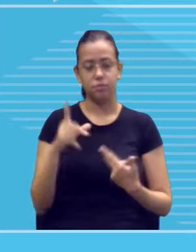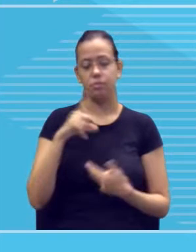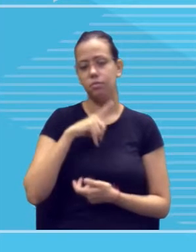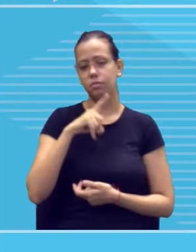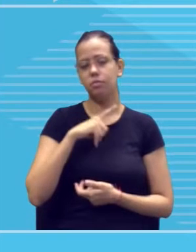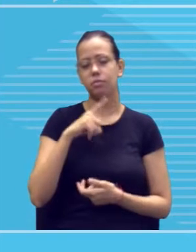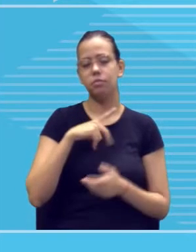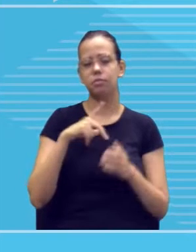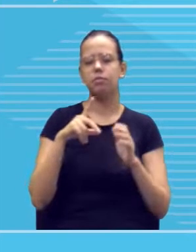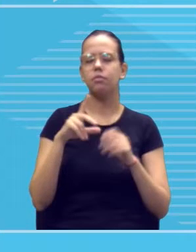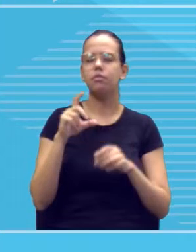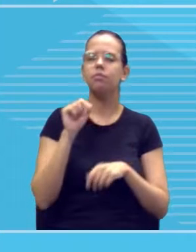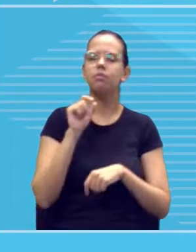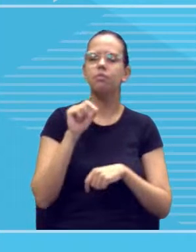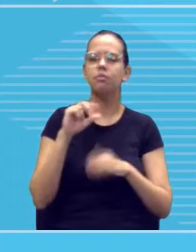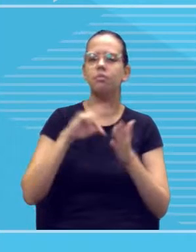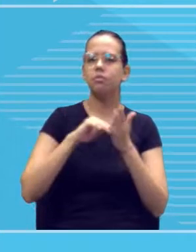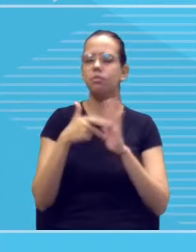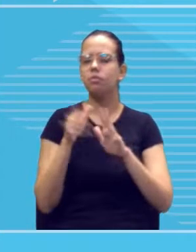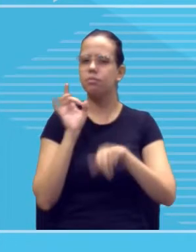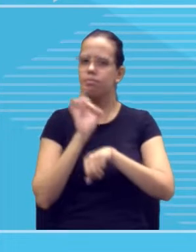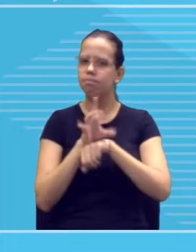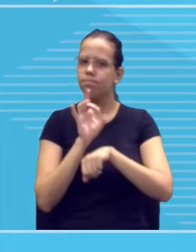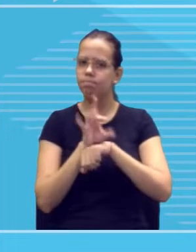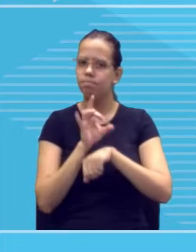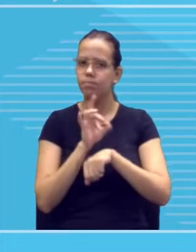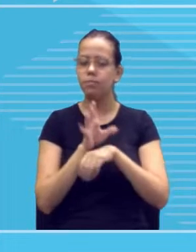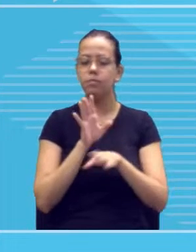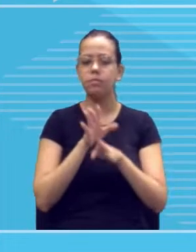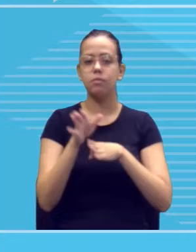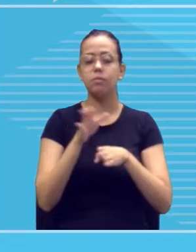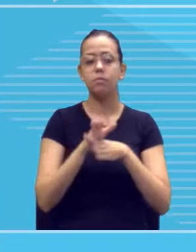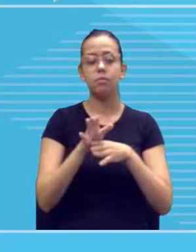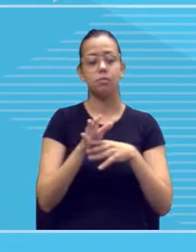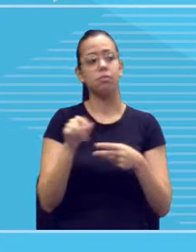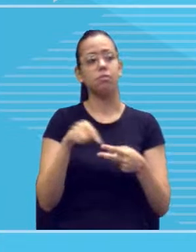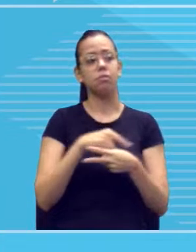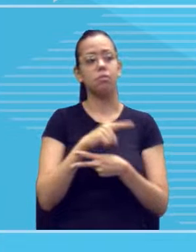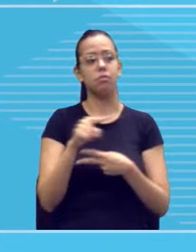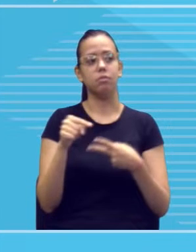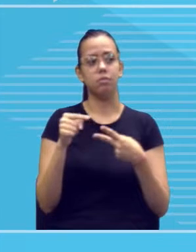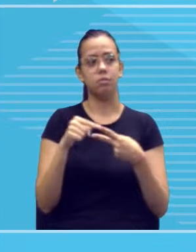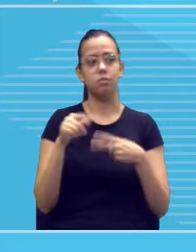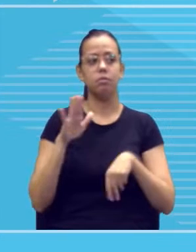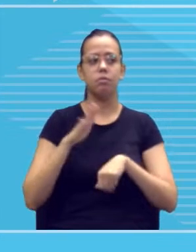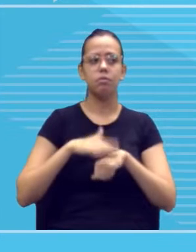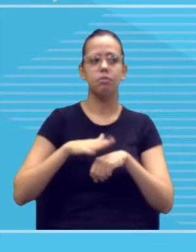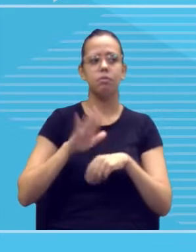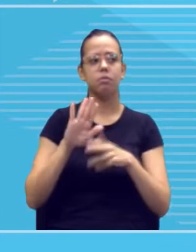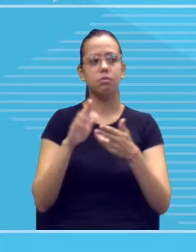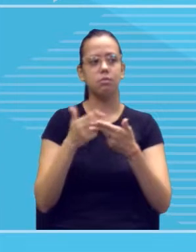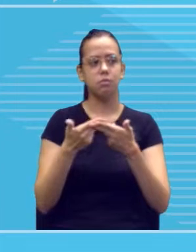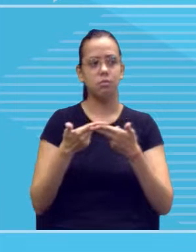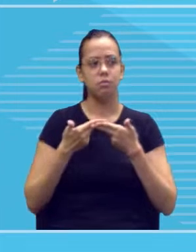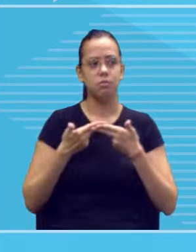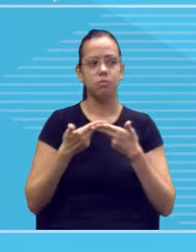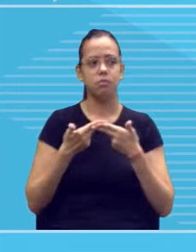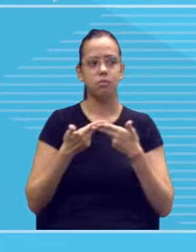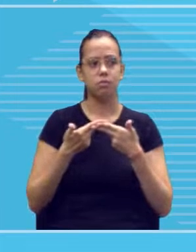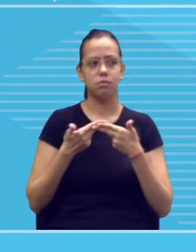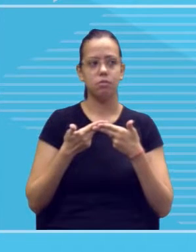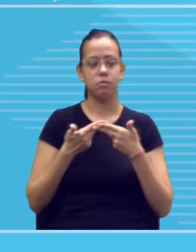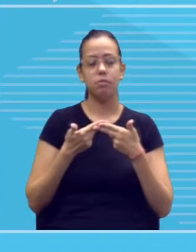noção de recomendação de sugestão o Xande ele é mais utilizado as pessoas